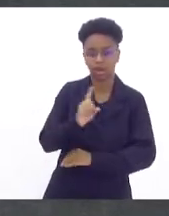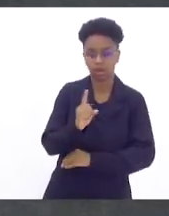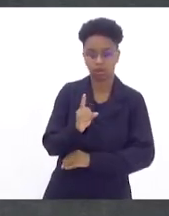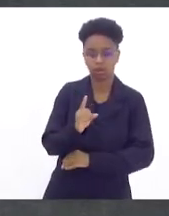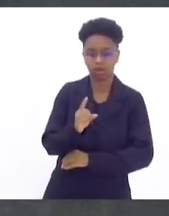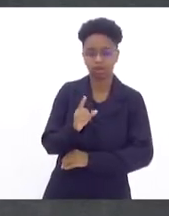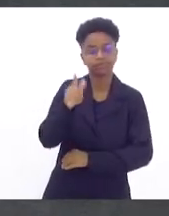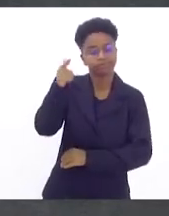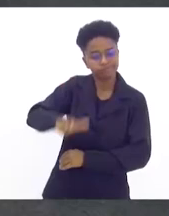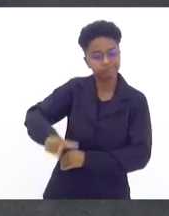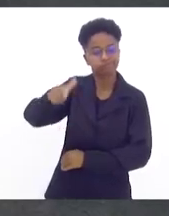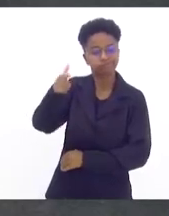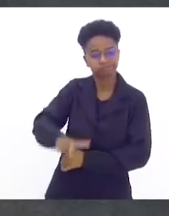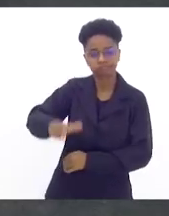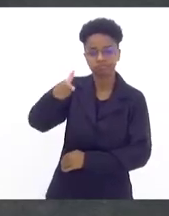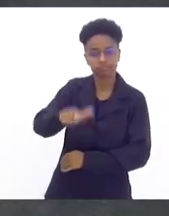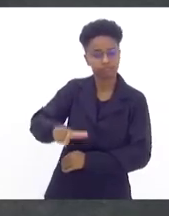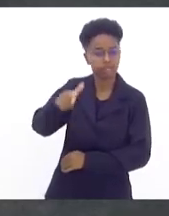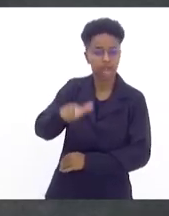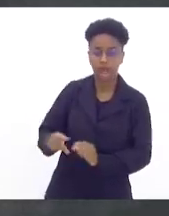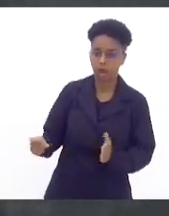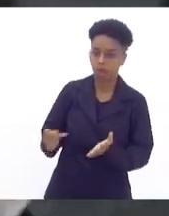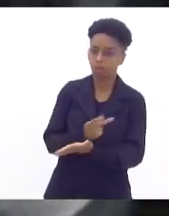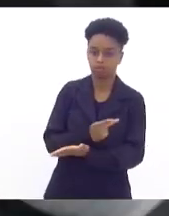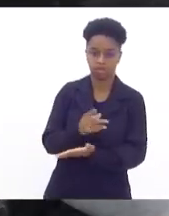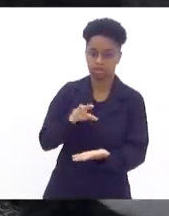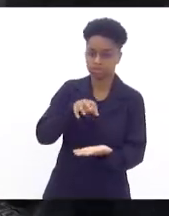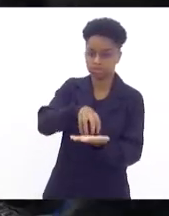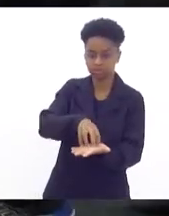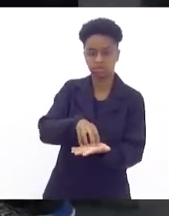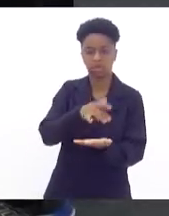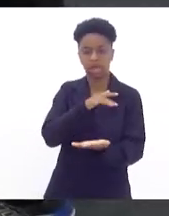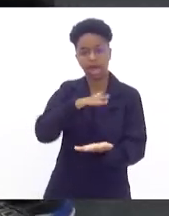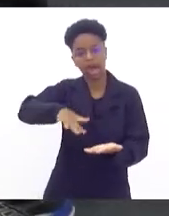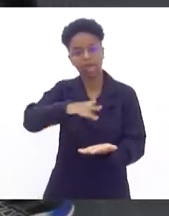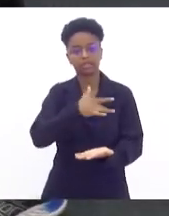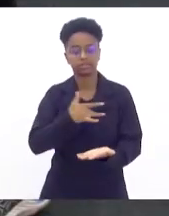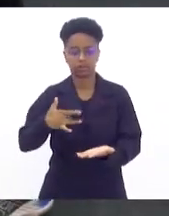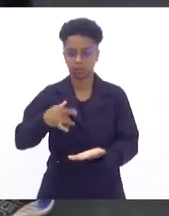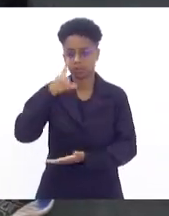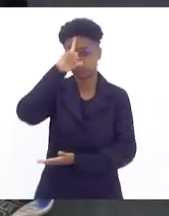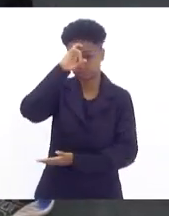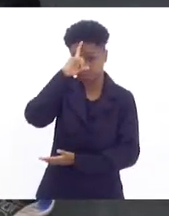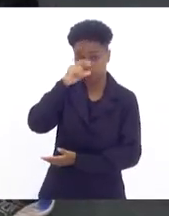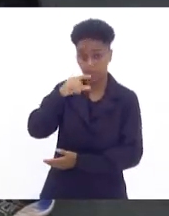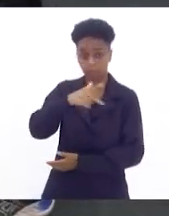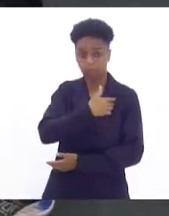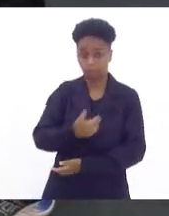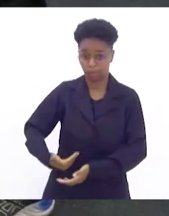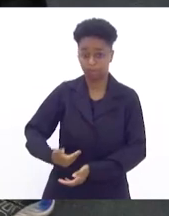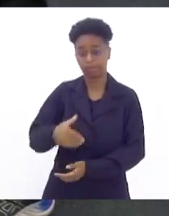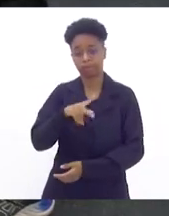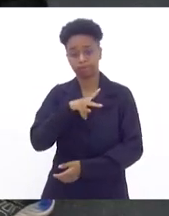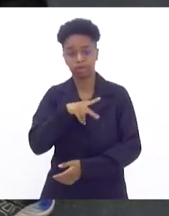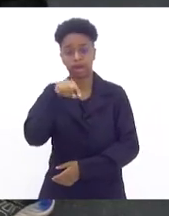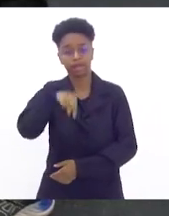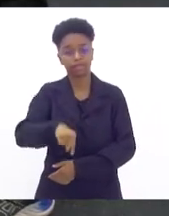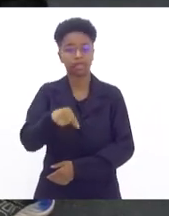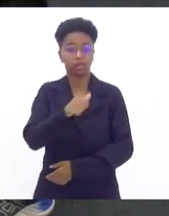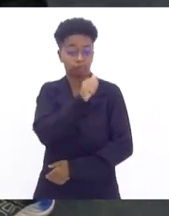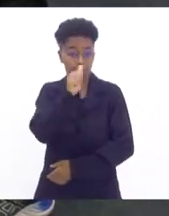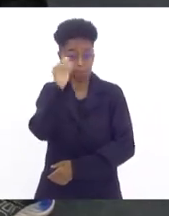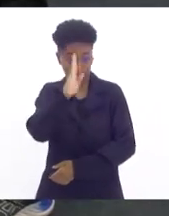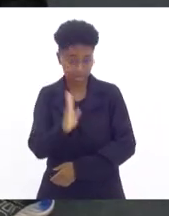situação frequente nas unidades hospitalares públicas e privadas do Rio de Janeiro no Brasil